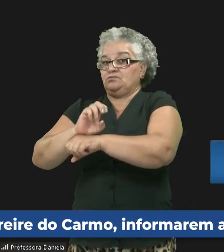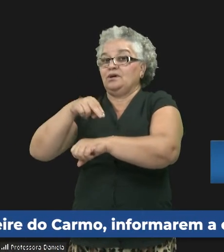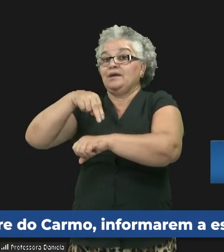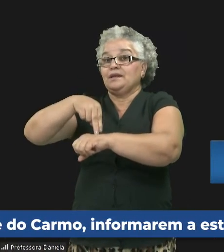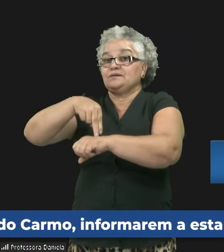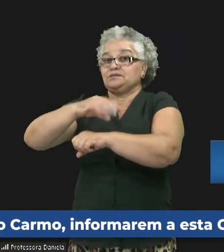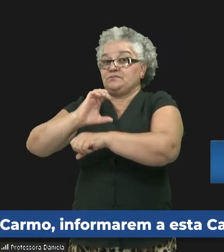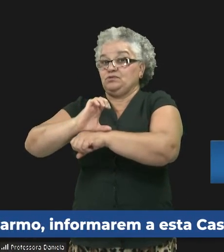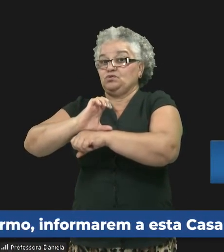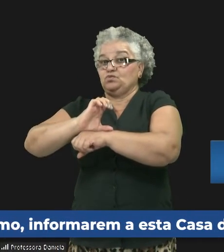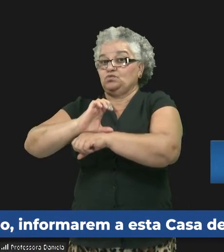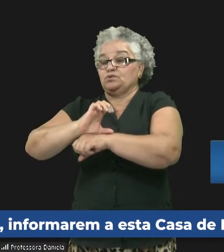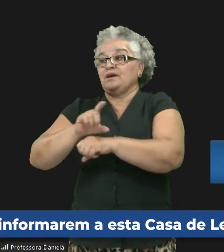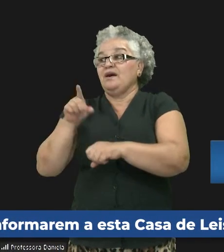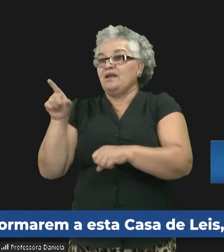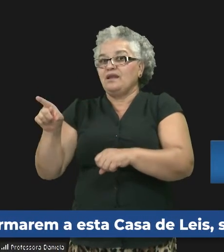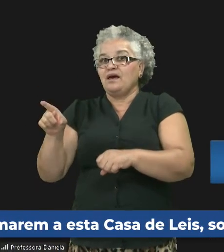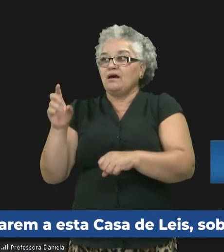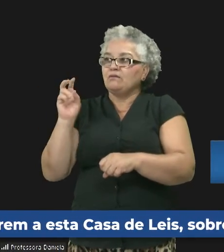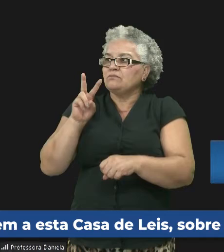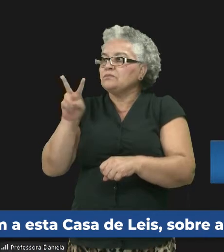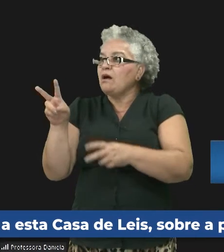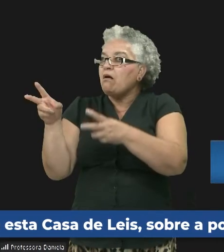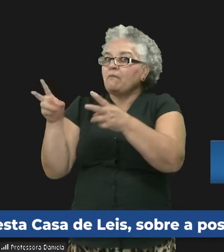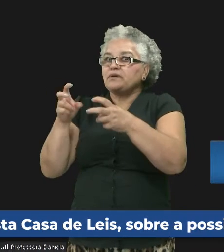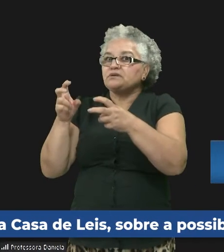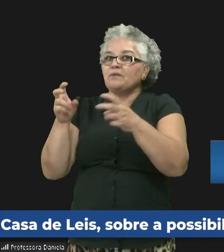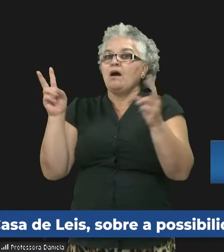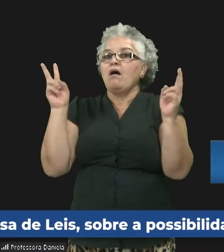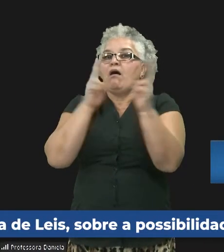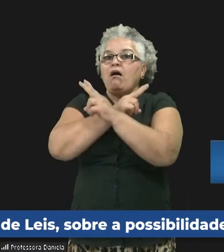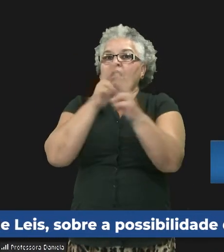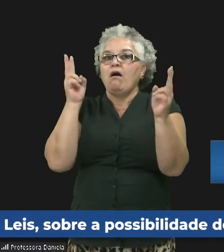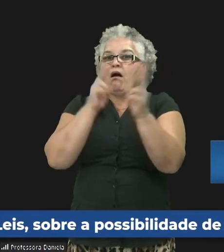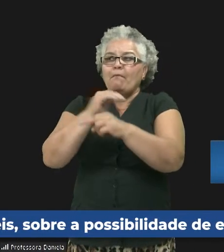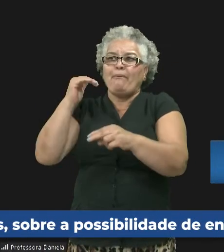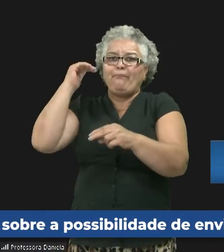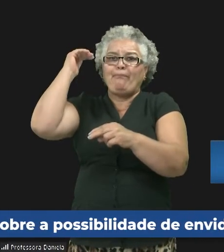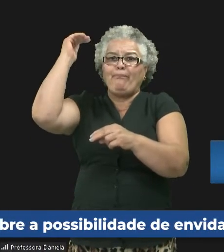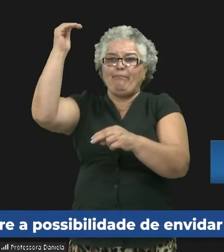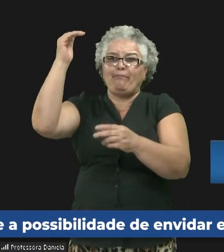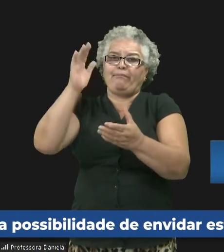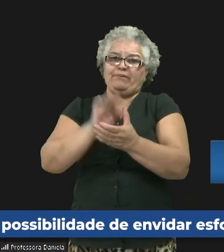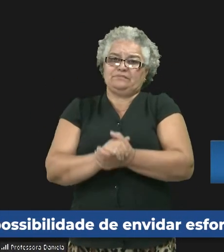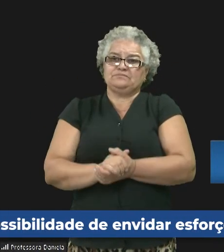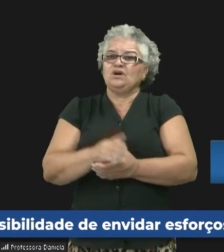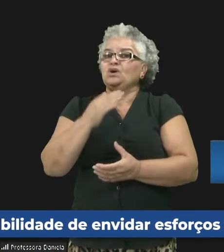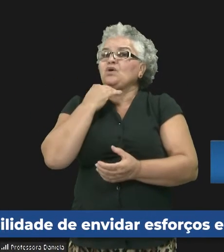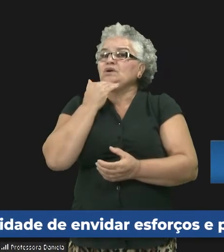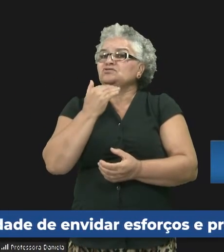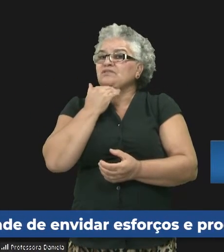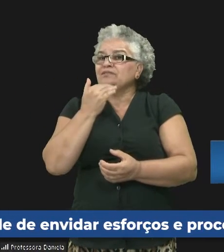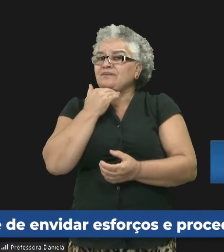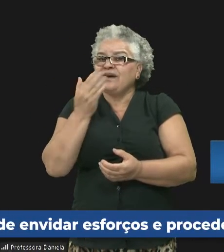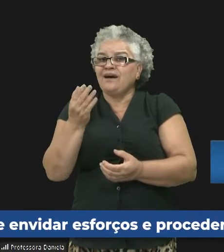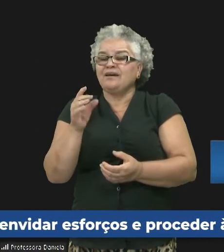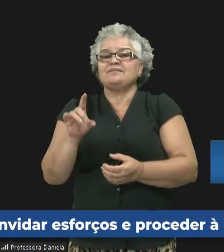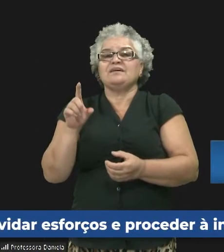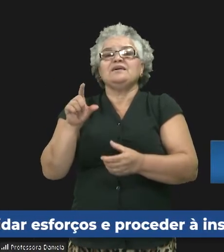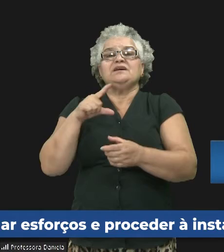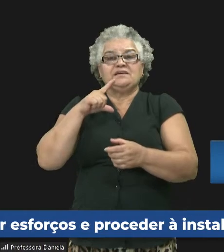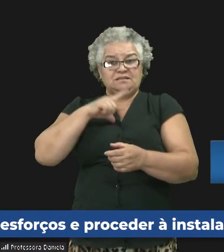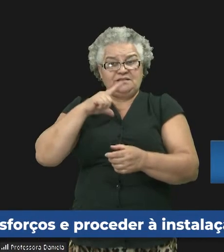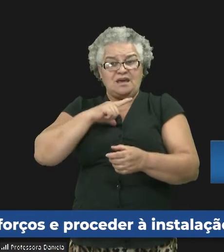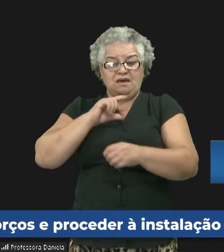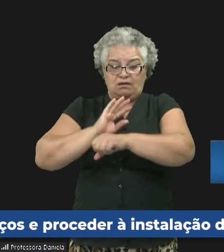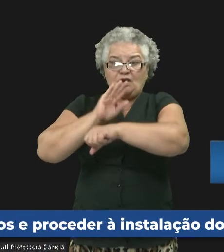a velocidade é maior ainda. E aqui, de nada vai adiantar um redutor se não tiver também a consciência do